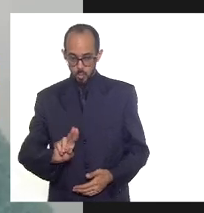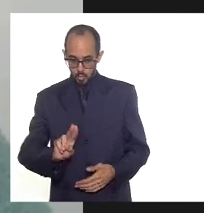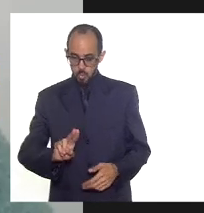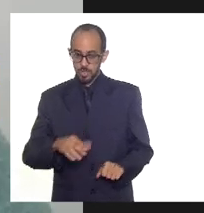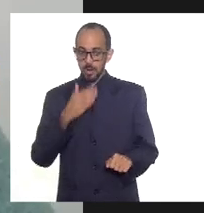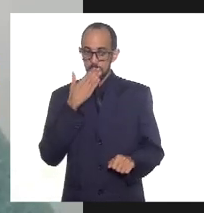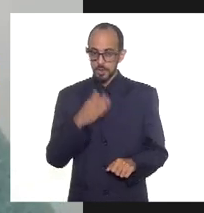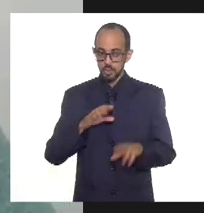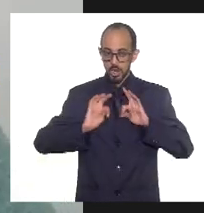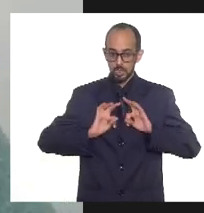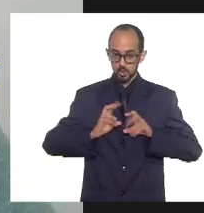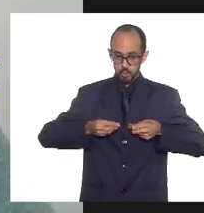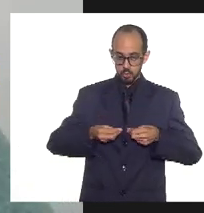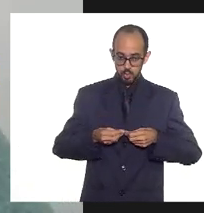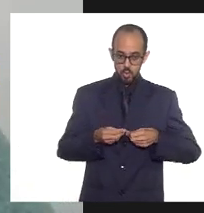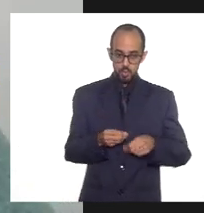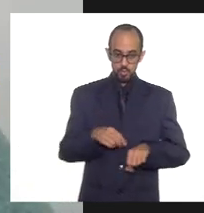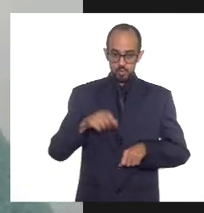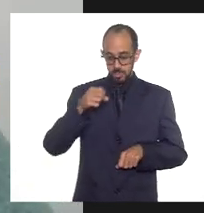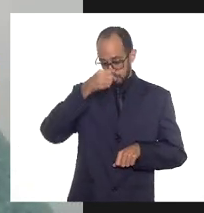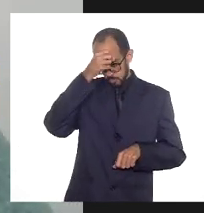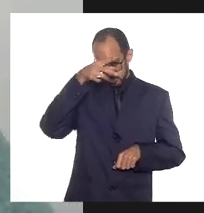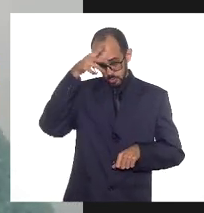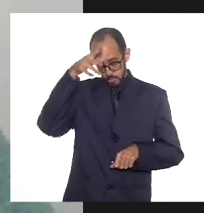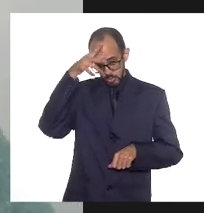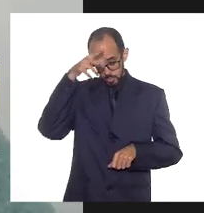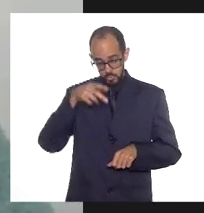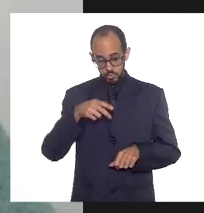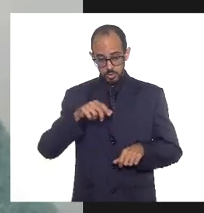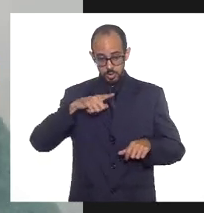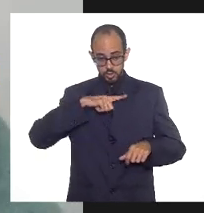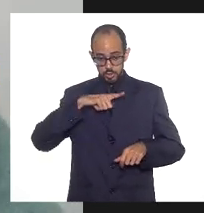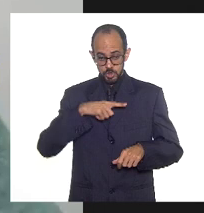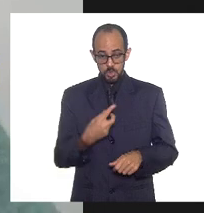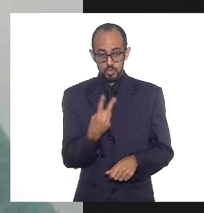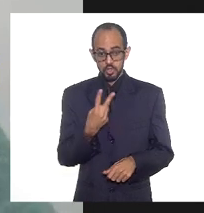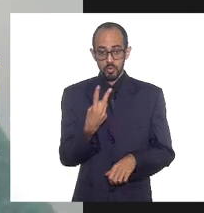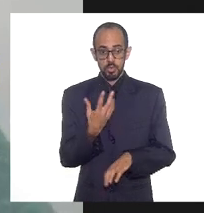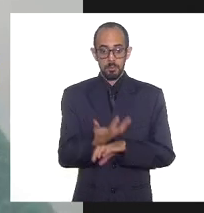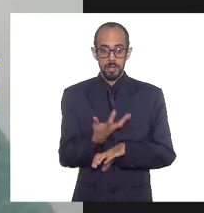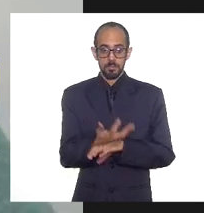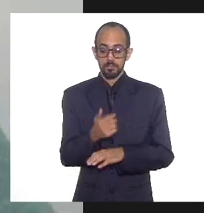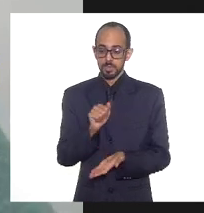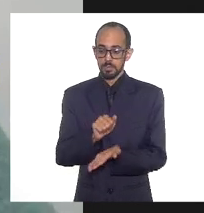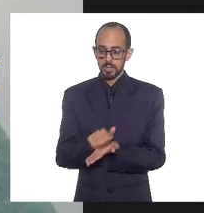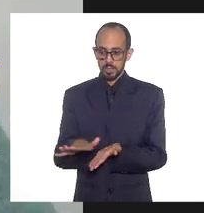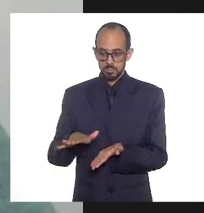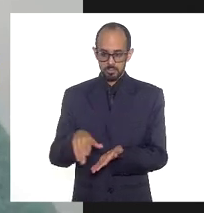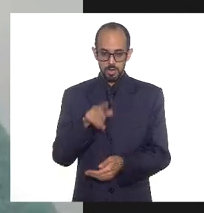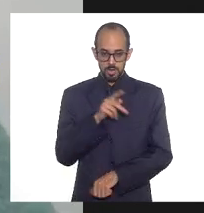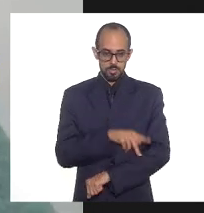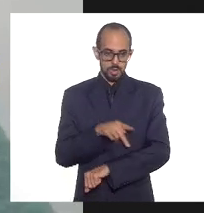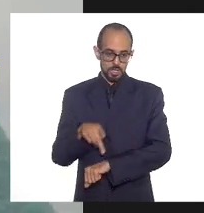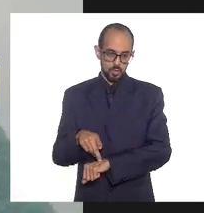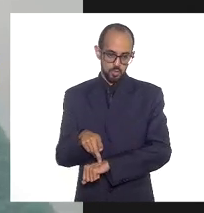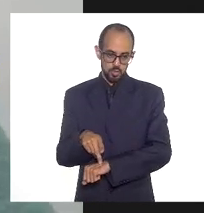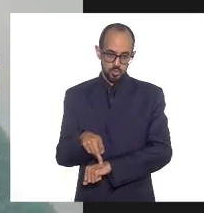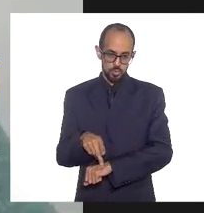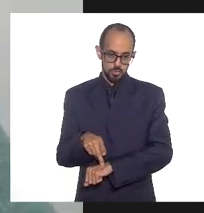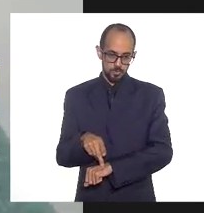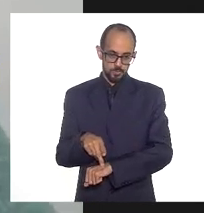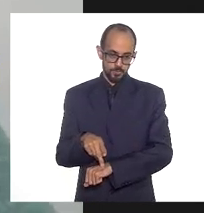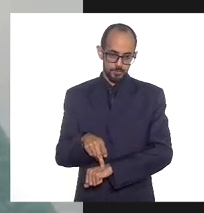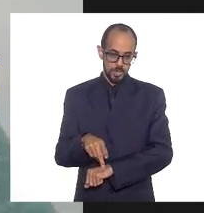municípios, que tinham pedagogas com a segunda matrícula, que demitissem a pedagoga. E, graças a